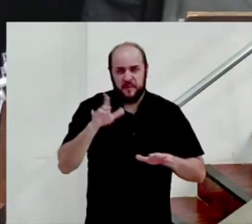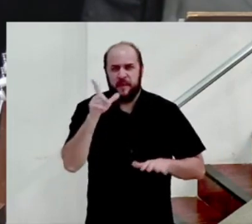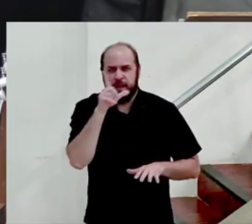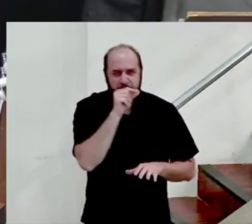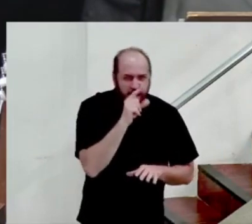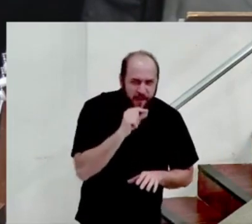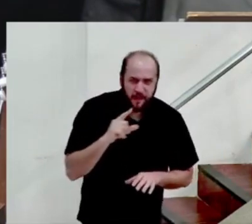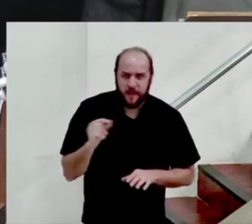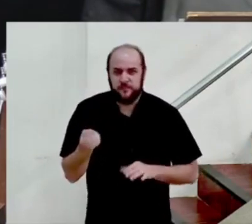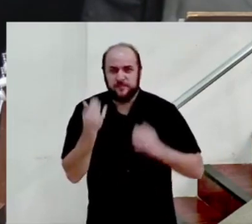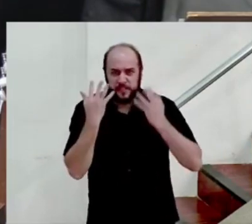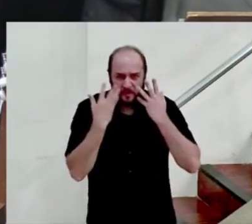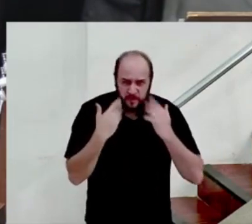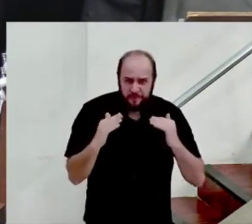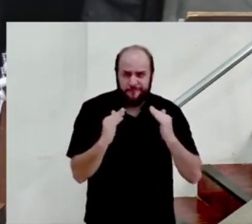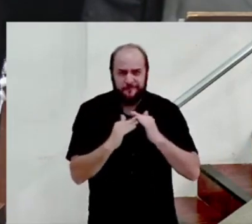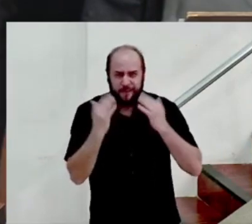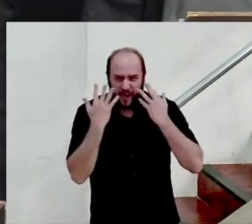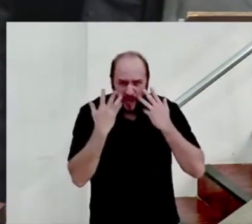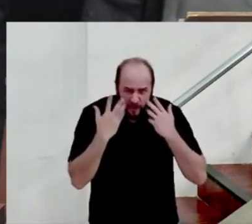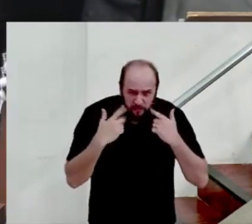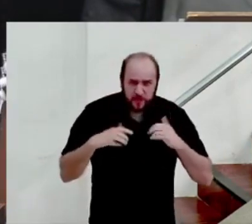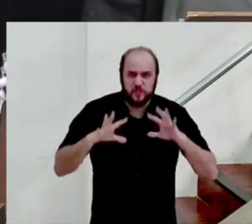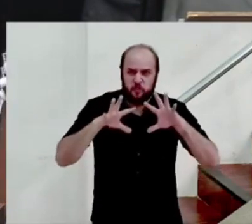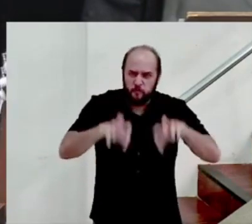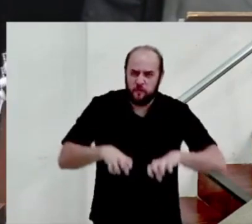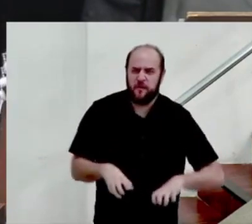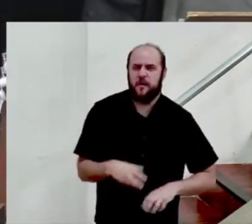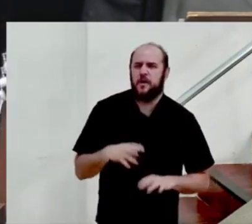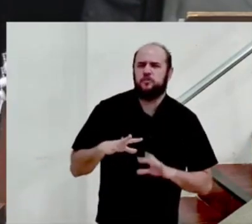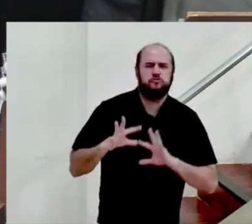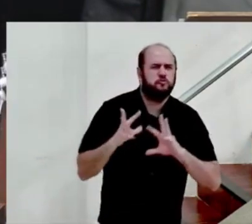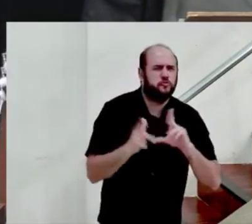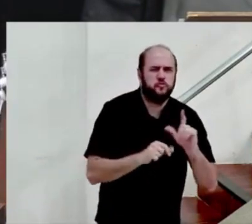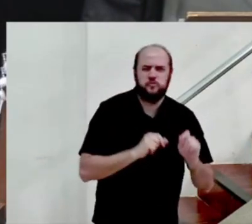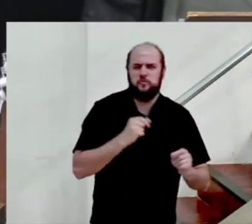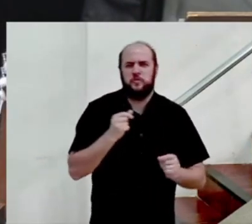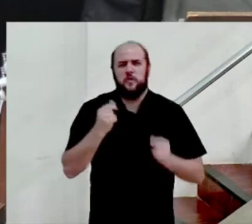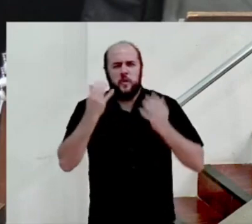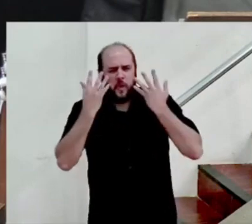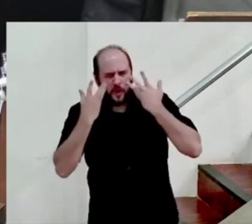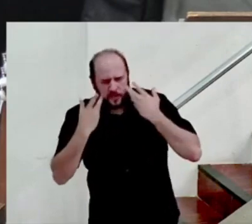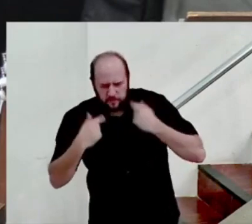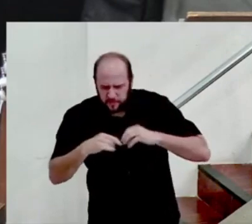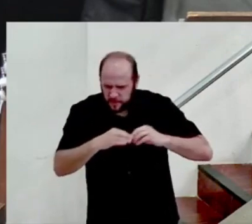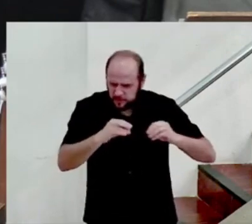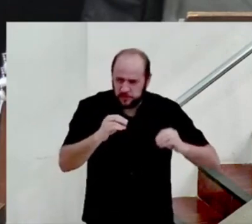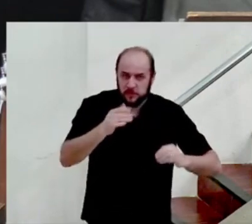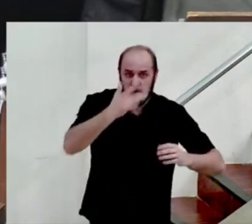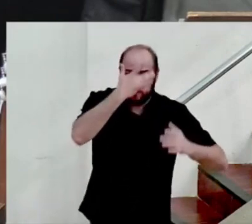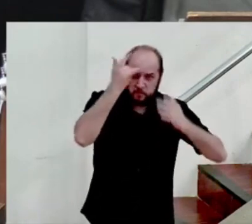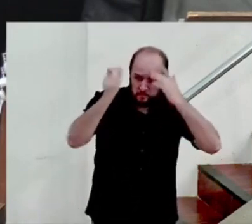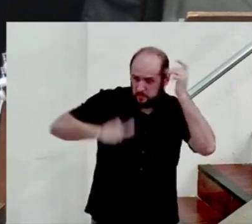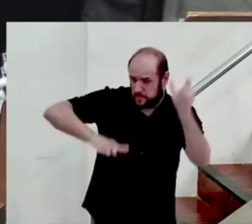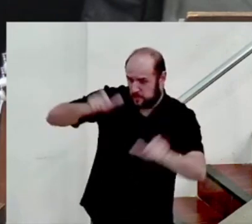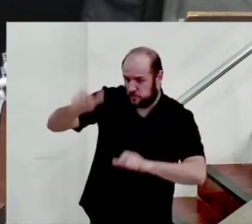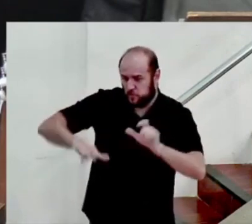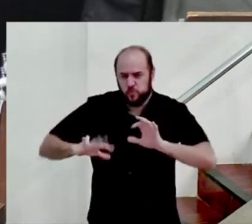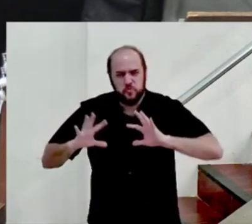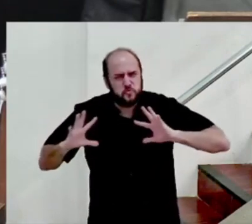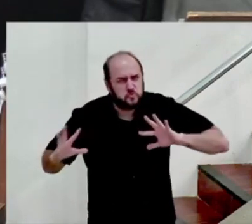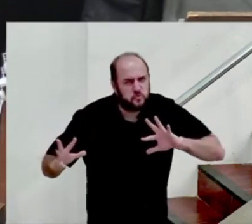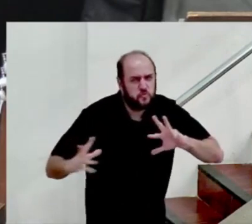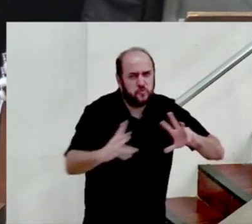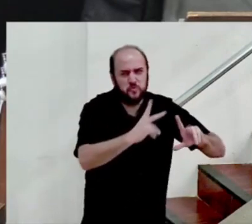animais domésticos, animais selvagens, e todos os enxames de criaturas que povoam a terra, e todos os seres humanos. Tudo o que havia em